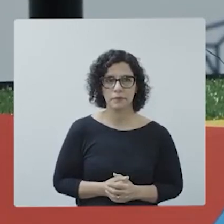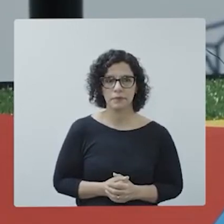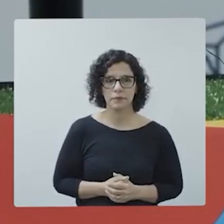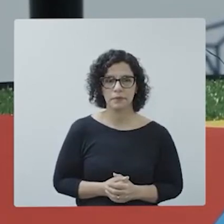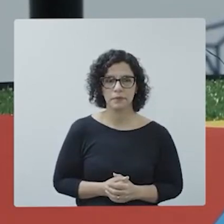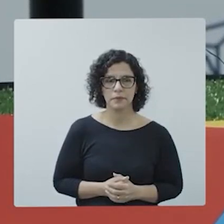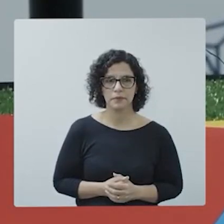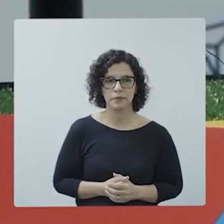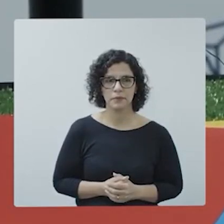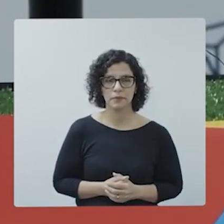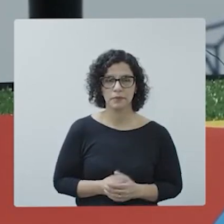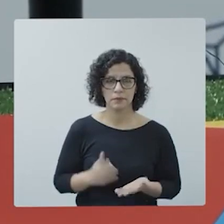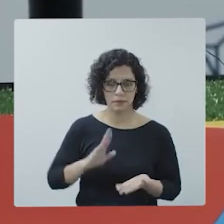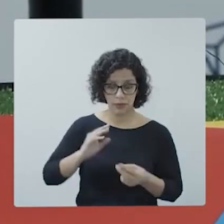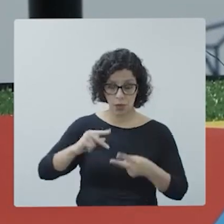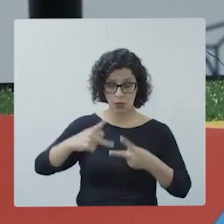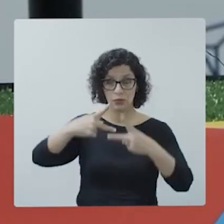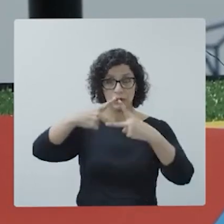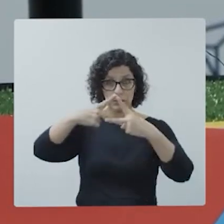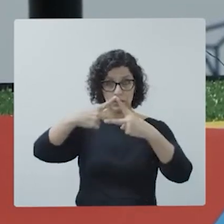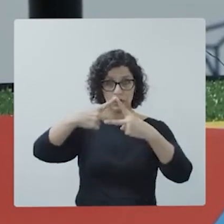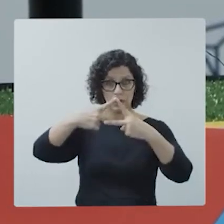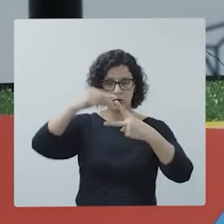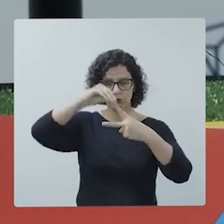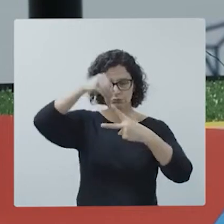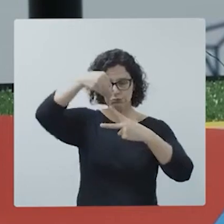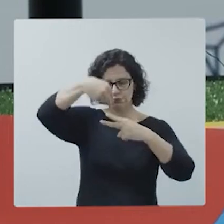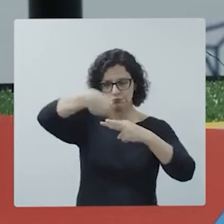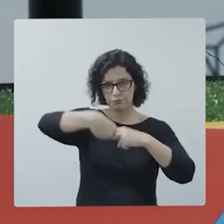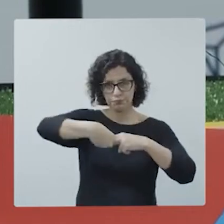E dobra, certo?